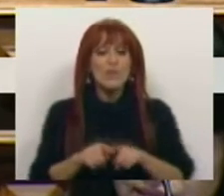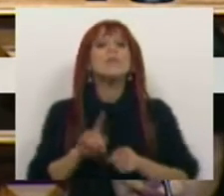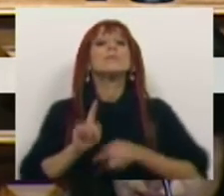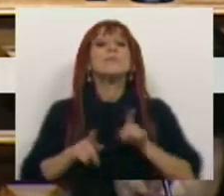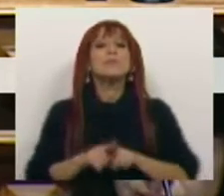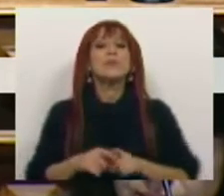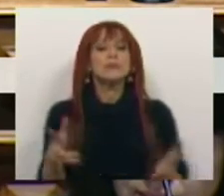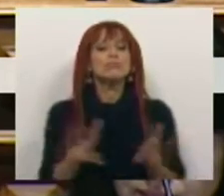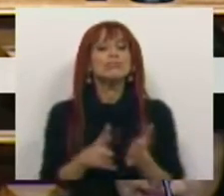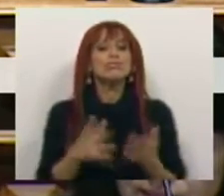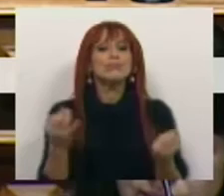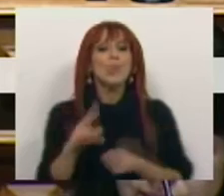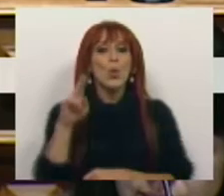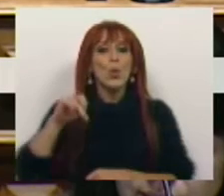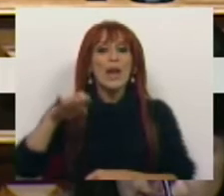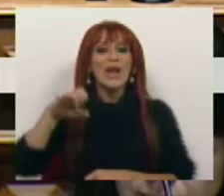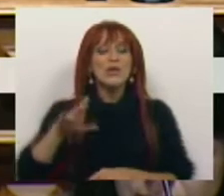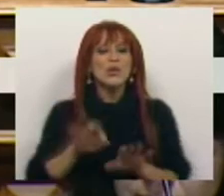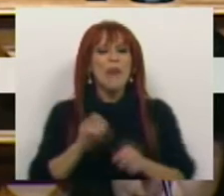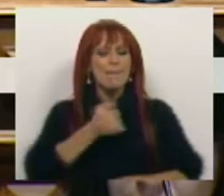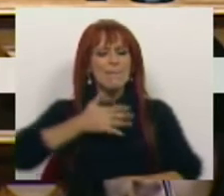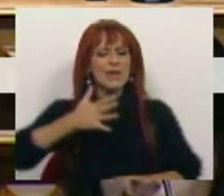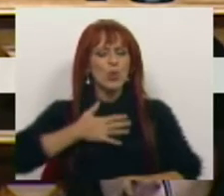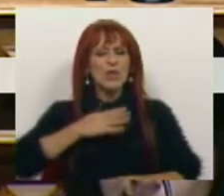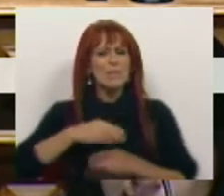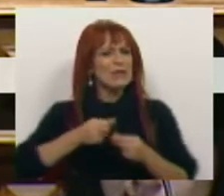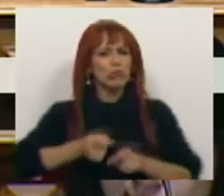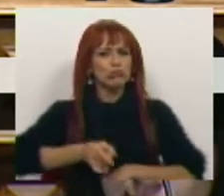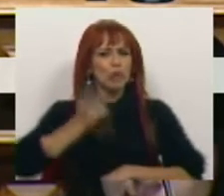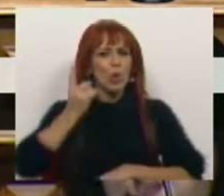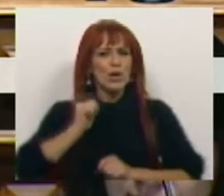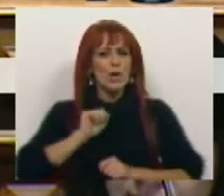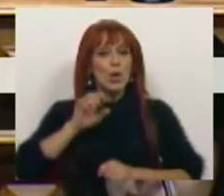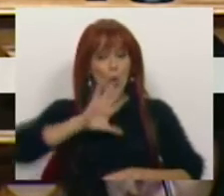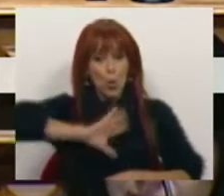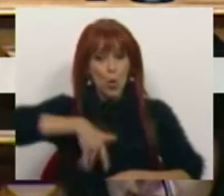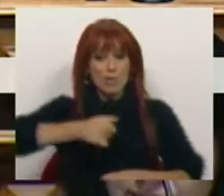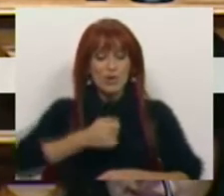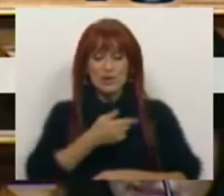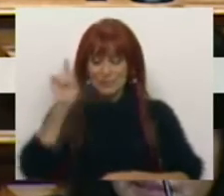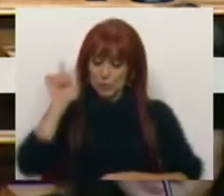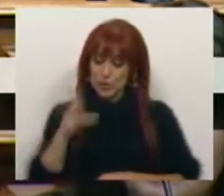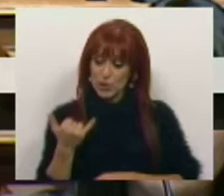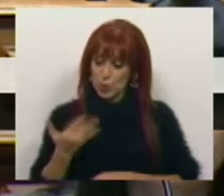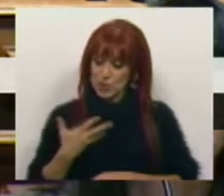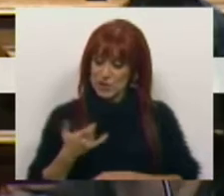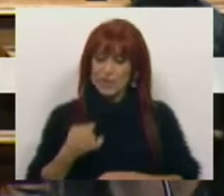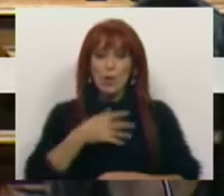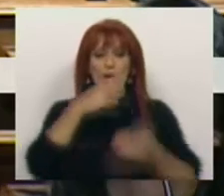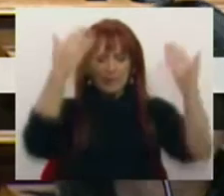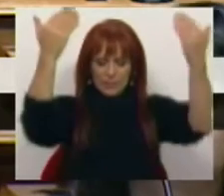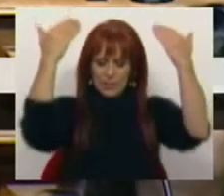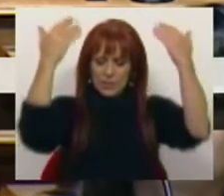foram reconhecidas pela Unesco como património imaterial da humanidade no passado dia 2 de dezembro e quero